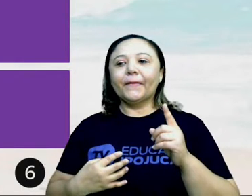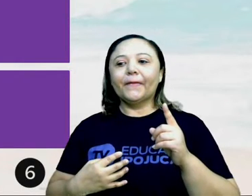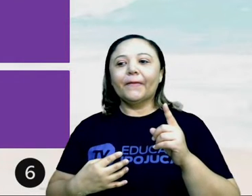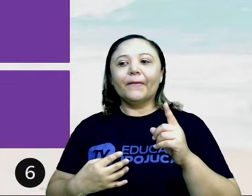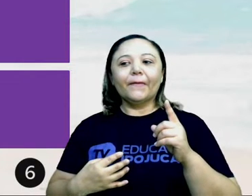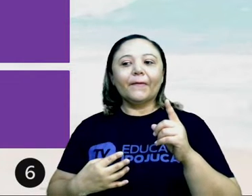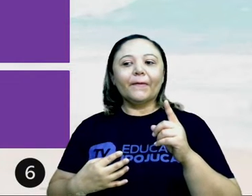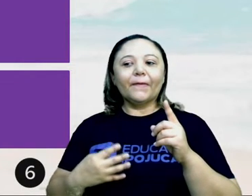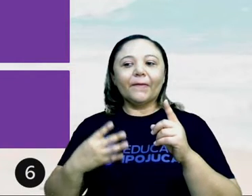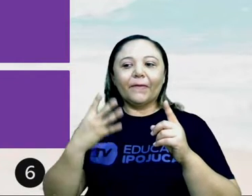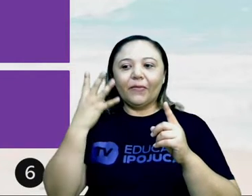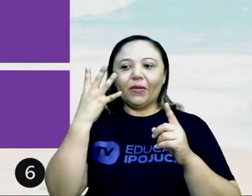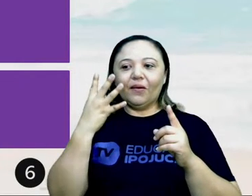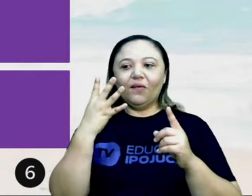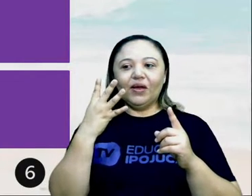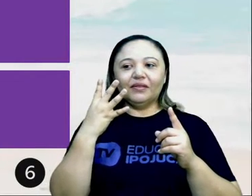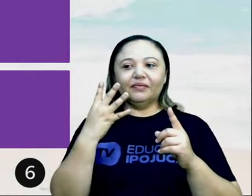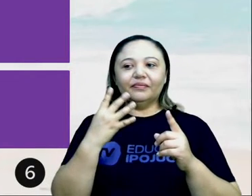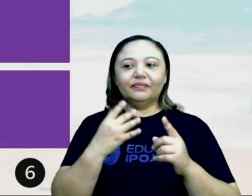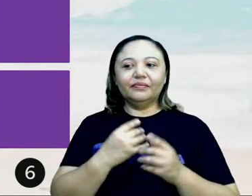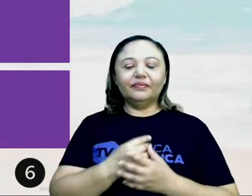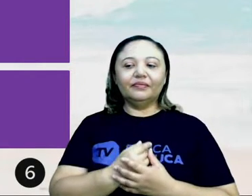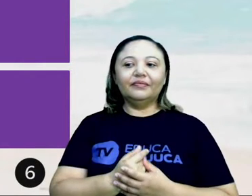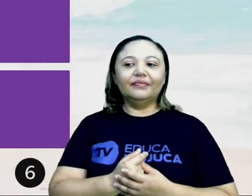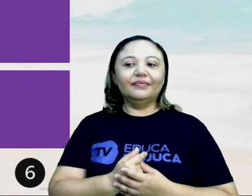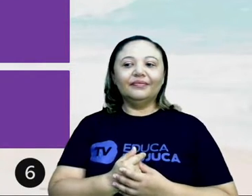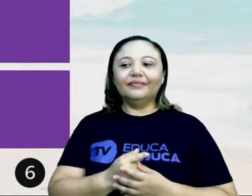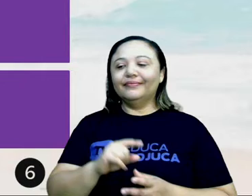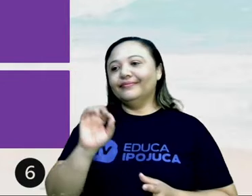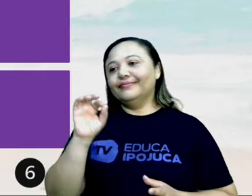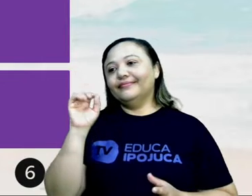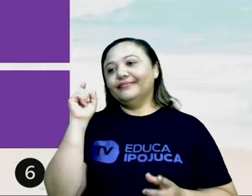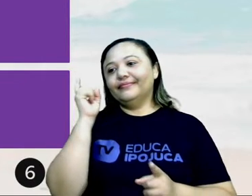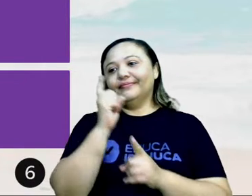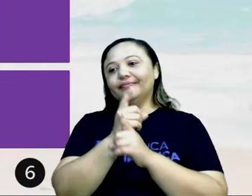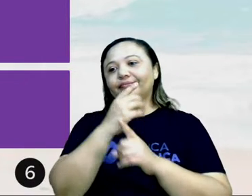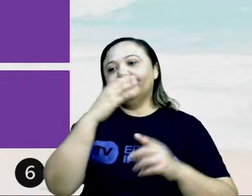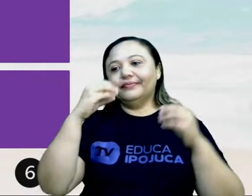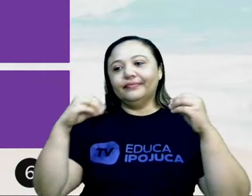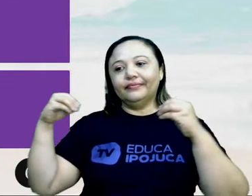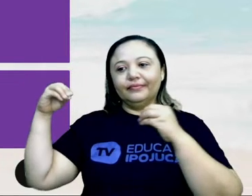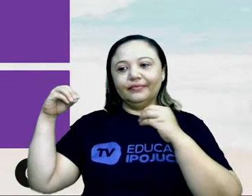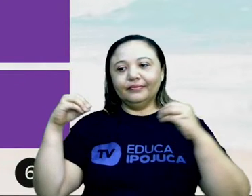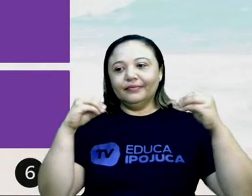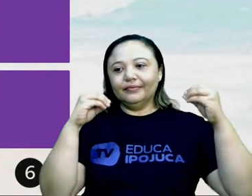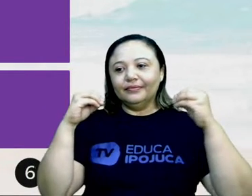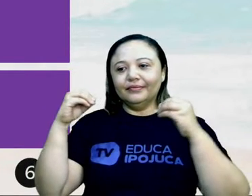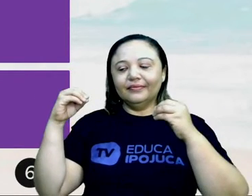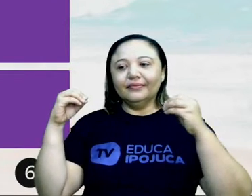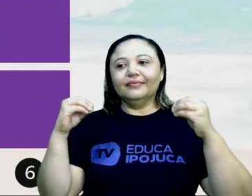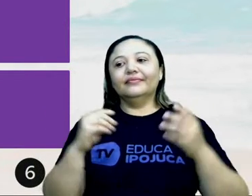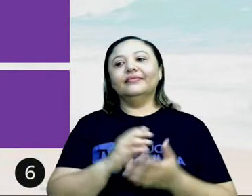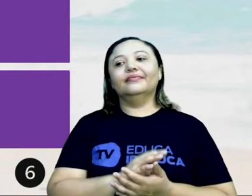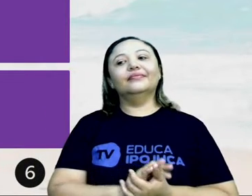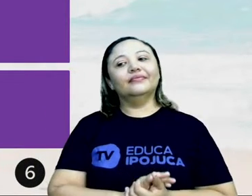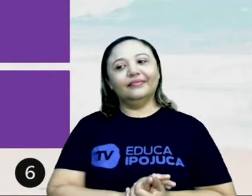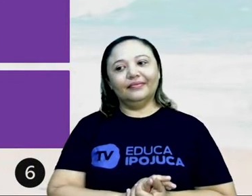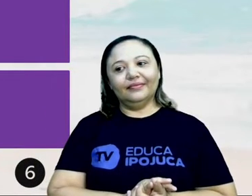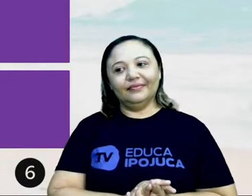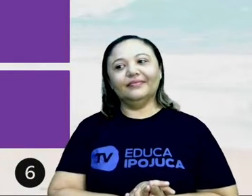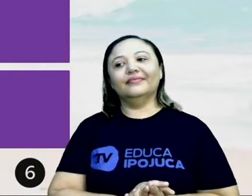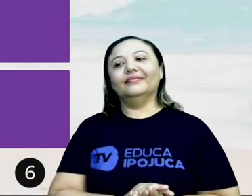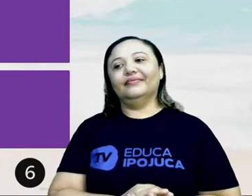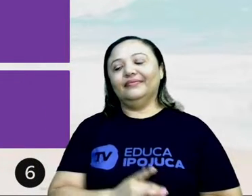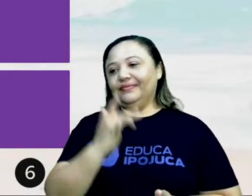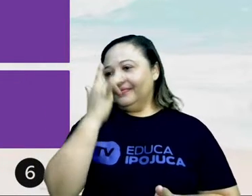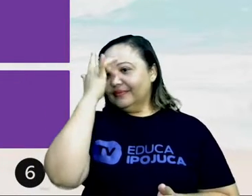coluna número 4, tá certo? E, nesse caso, a gente encontra a melancia. Melancia, eu lembro. Está bem fácil de